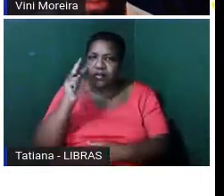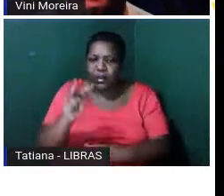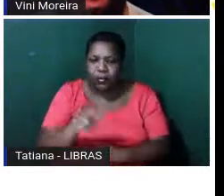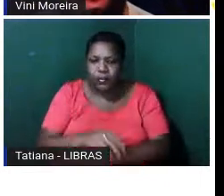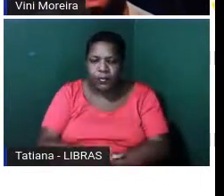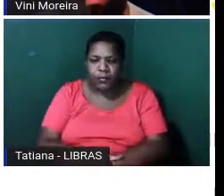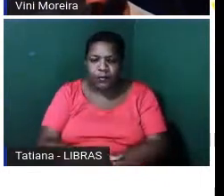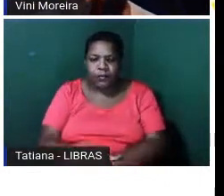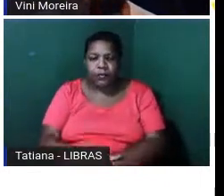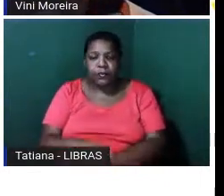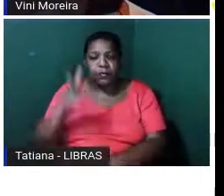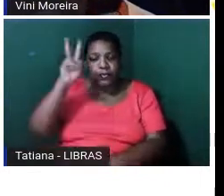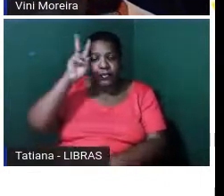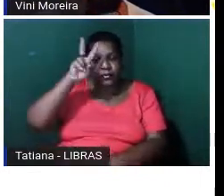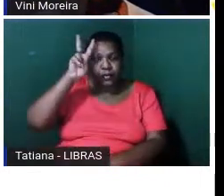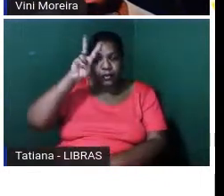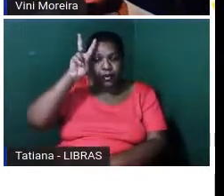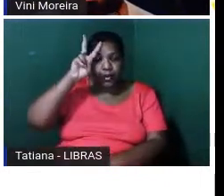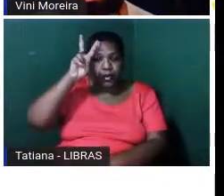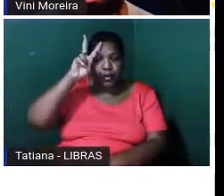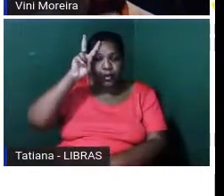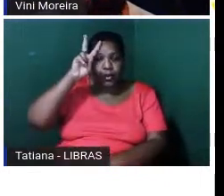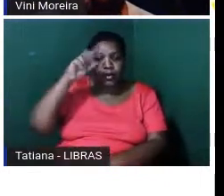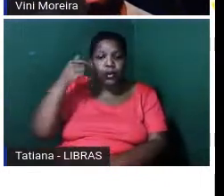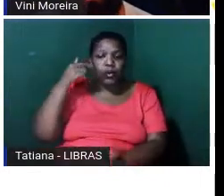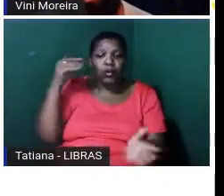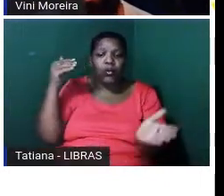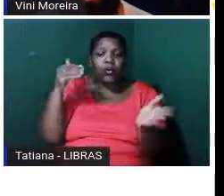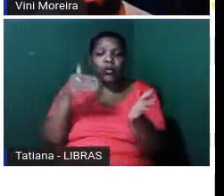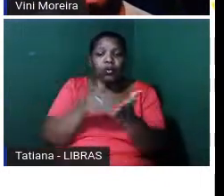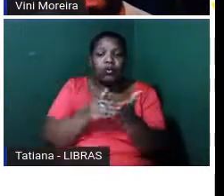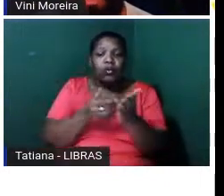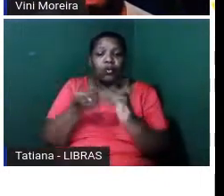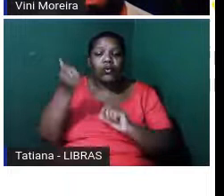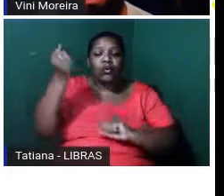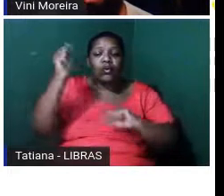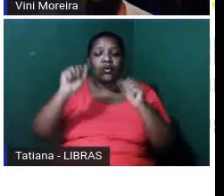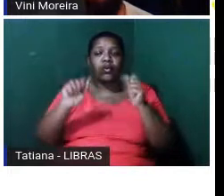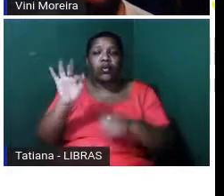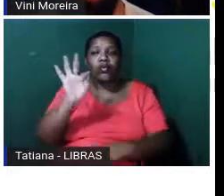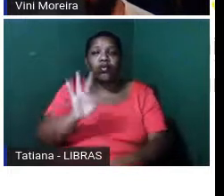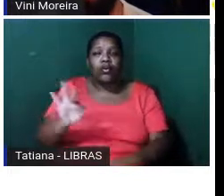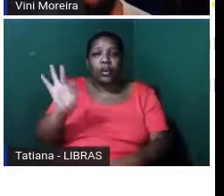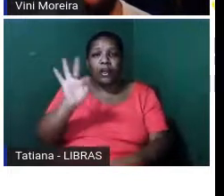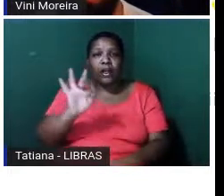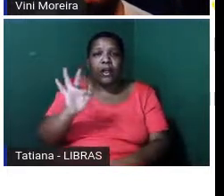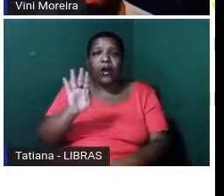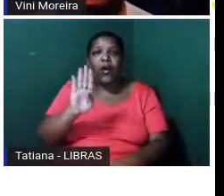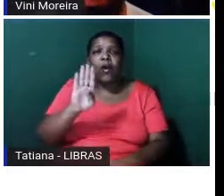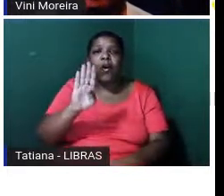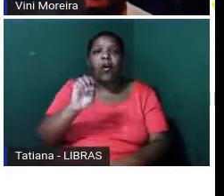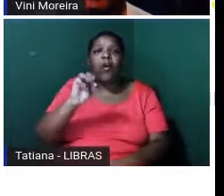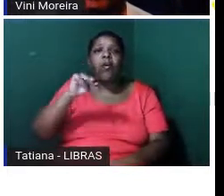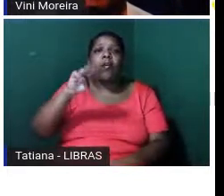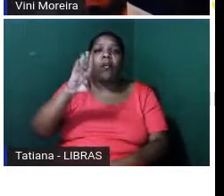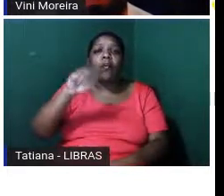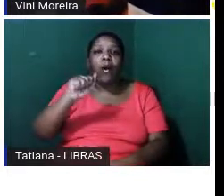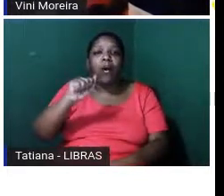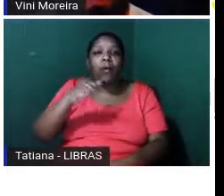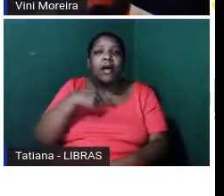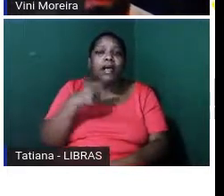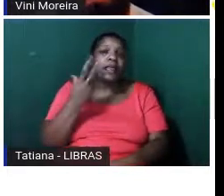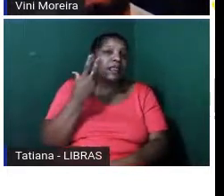vão baixar para a história de um da última noite de funcionamento de um bomba em Taguatinga e eu